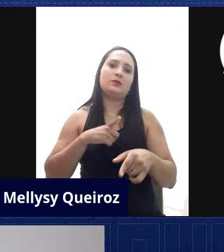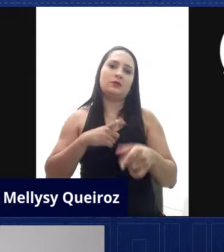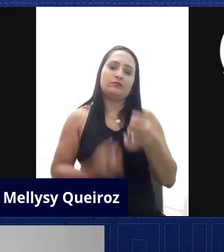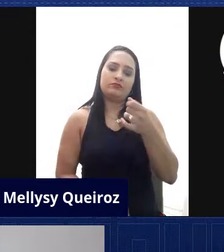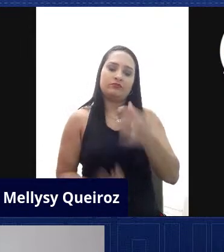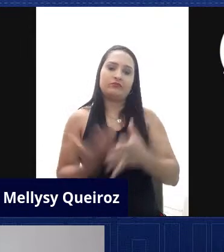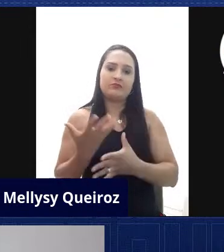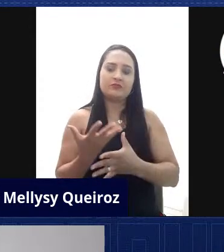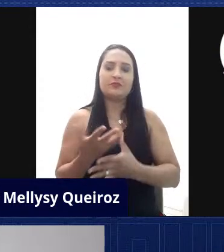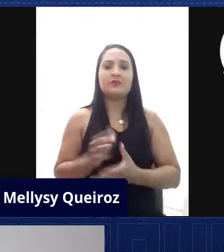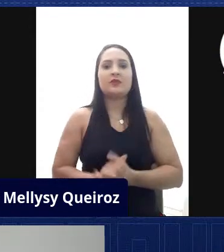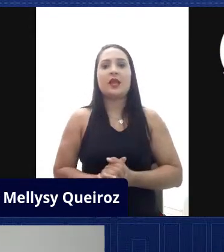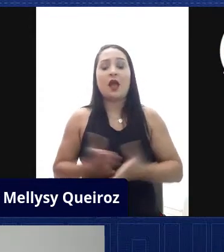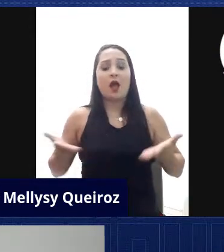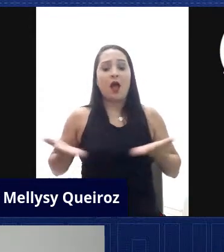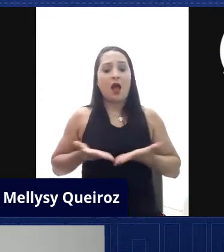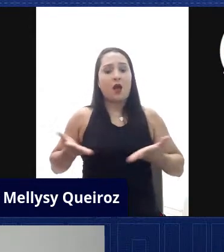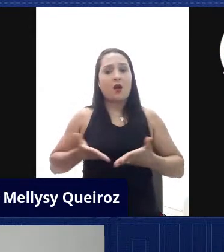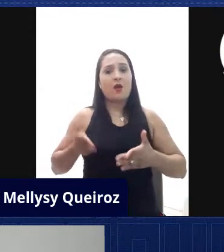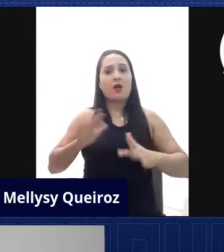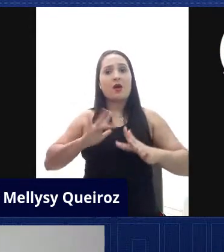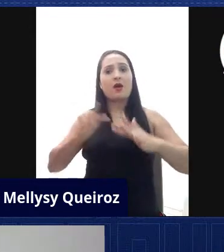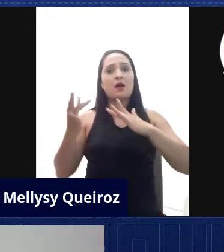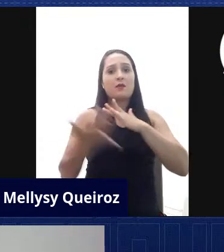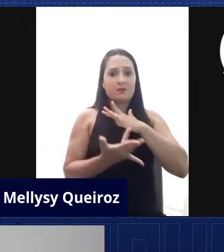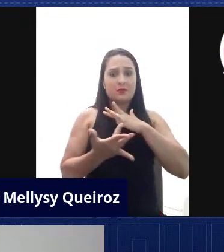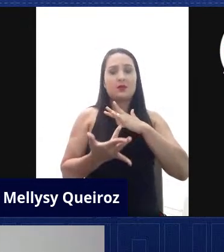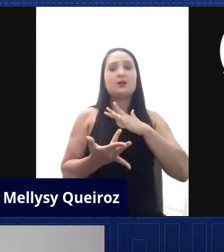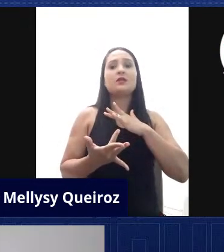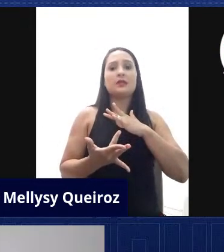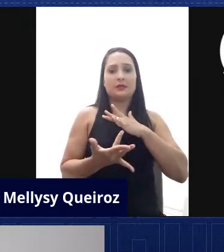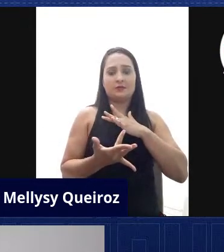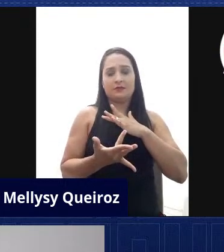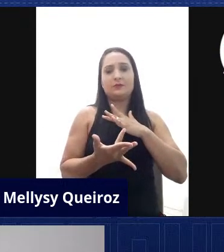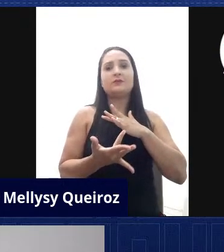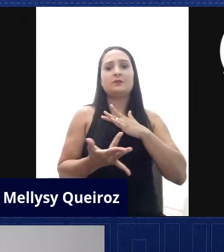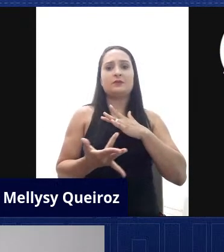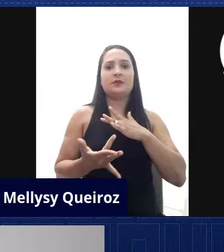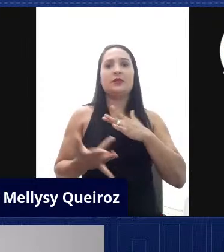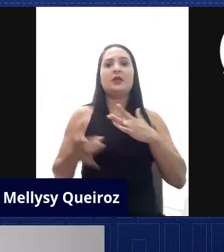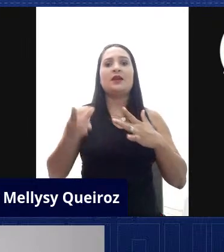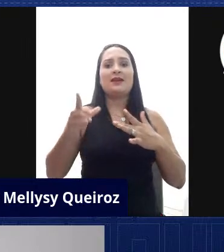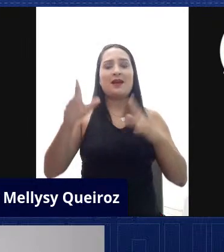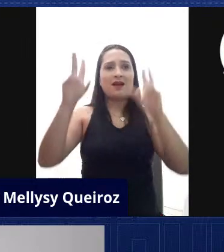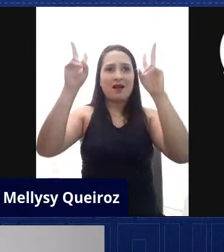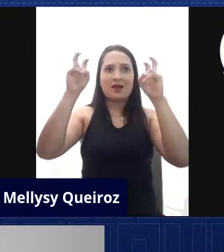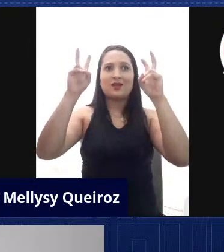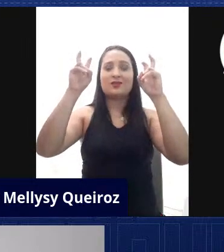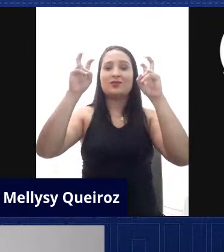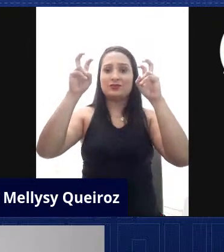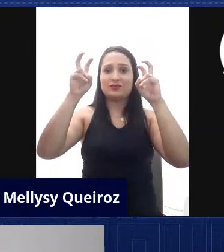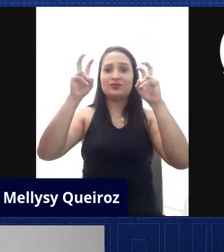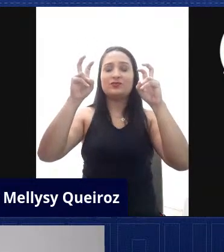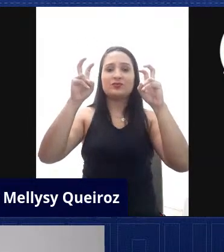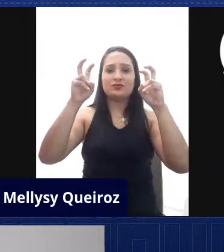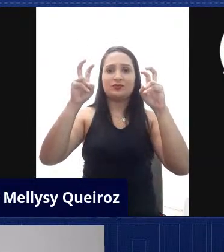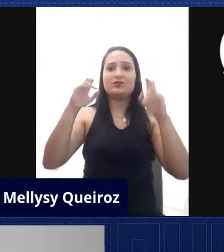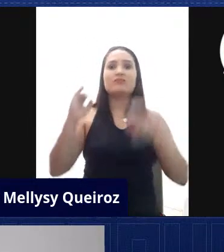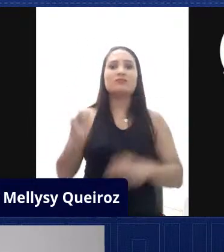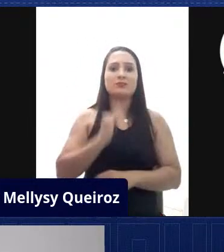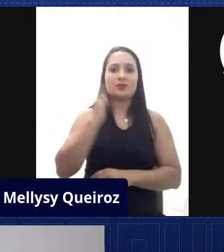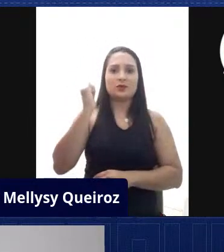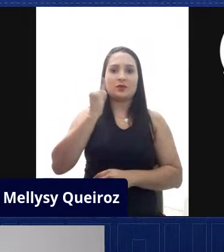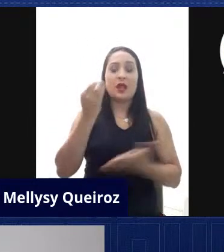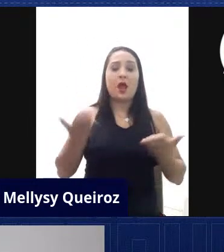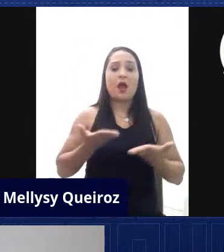tornou bastante requisitado. Hoje, Hoje, nesse momento, estamos aqui na Rural